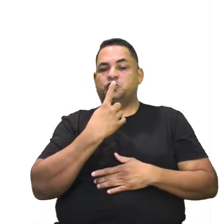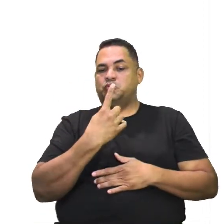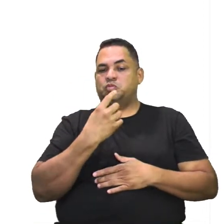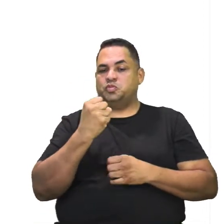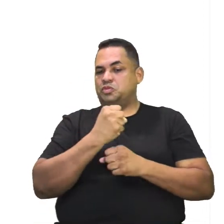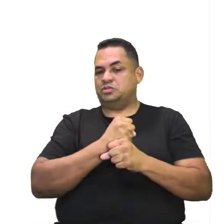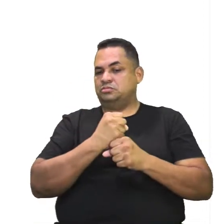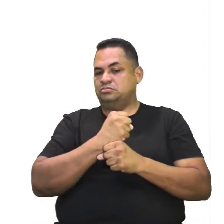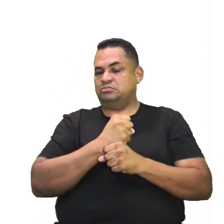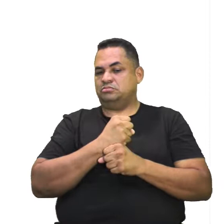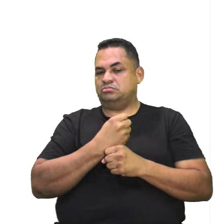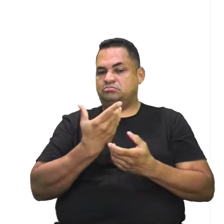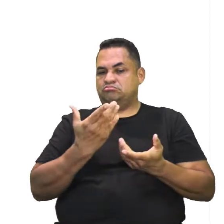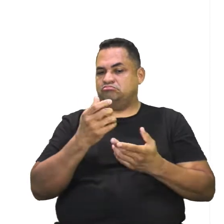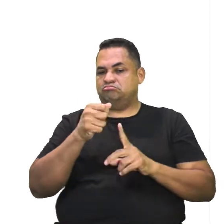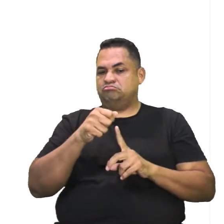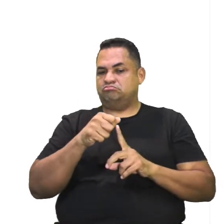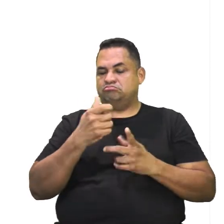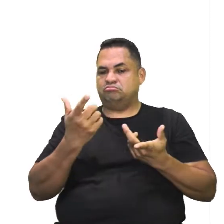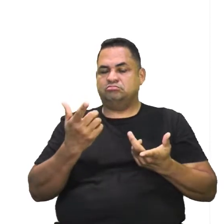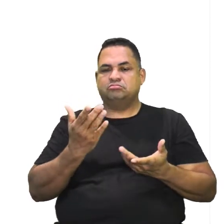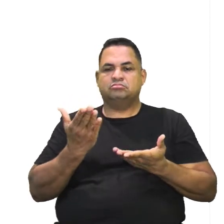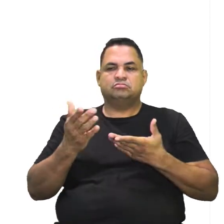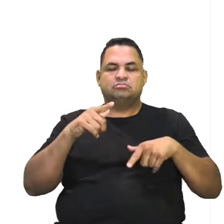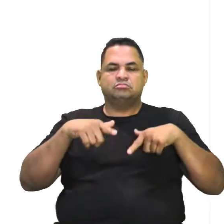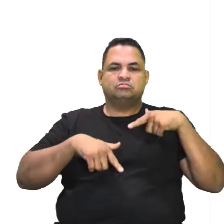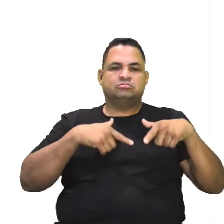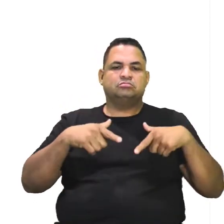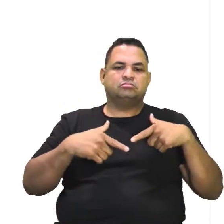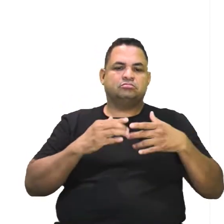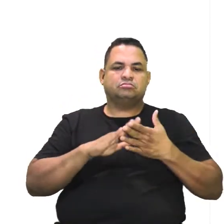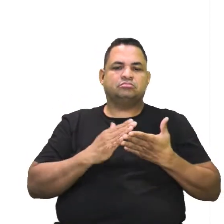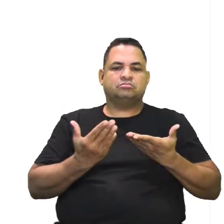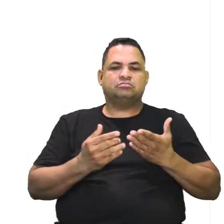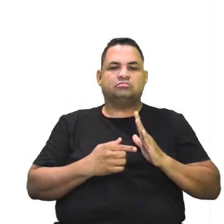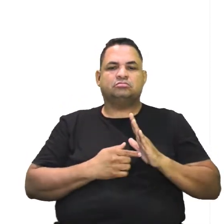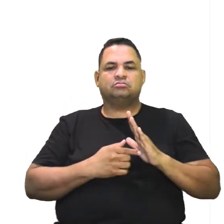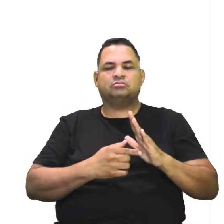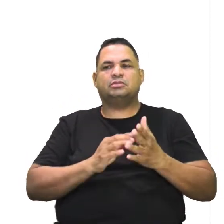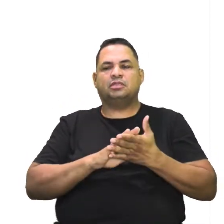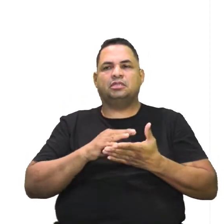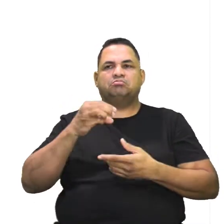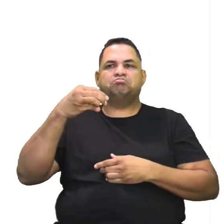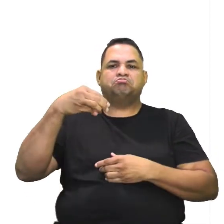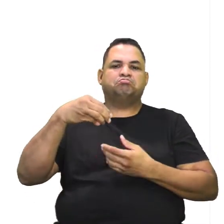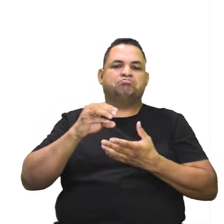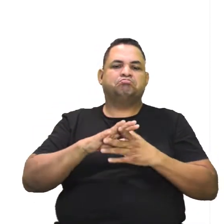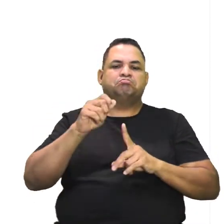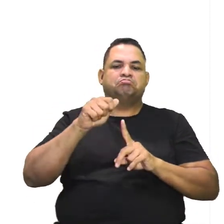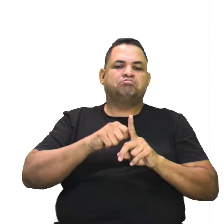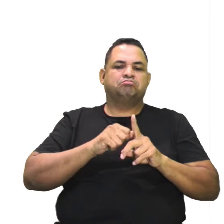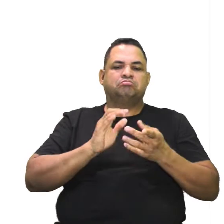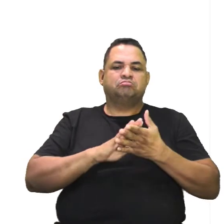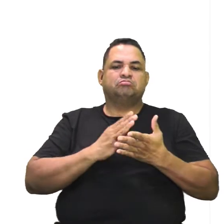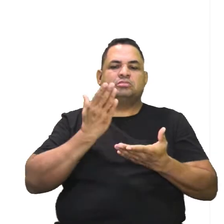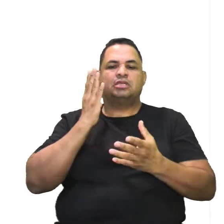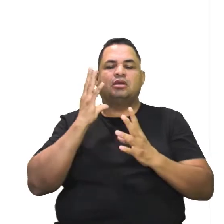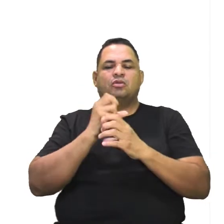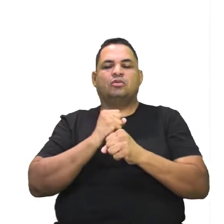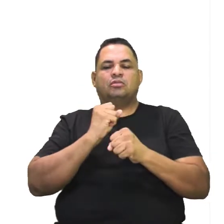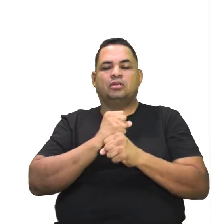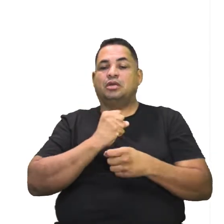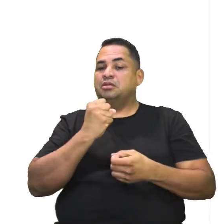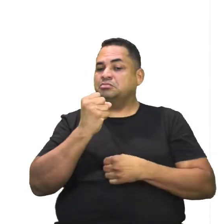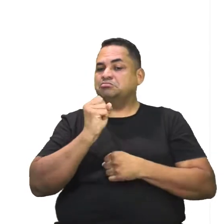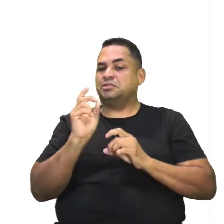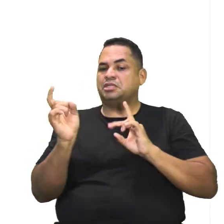ano. Tá. Então, a gente pode estar trabalhando assim com o que é dado em meses e descobrir a taxa no ano, né? Isso.